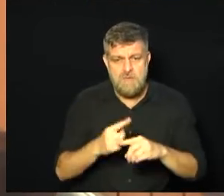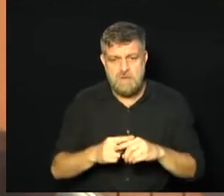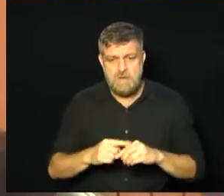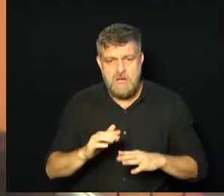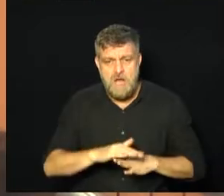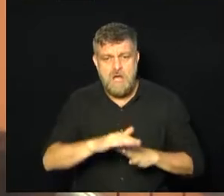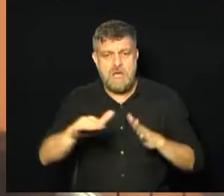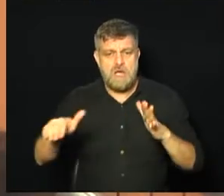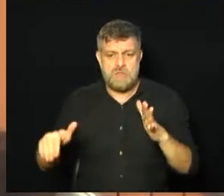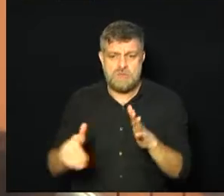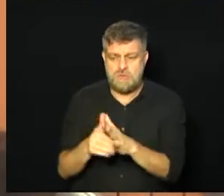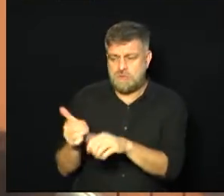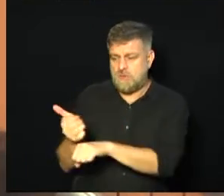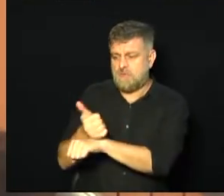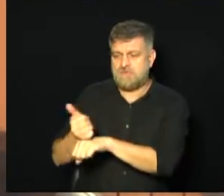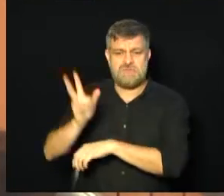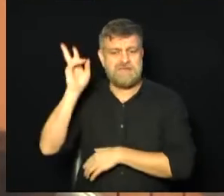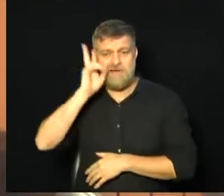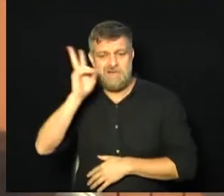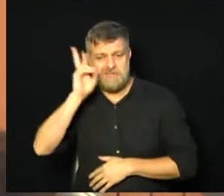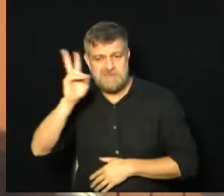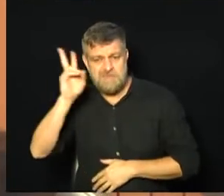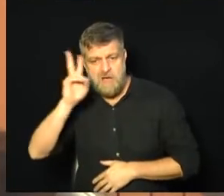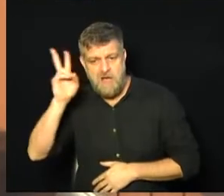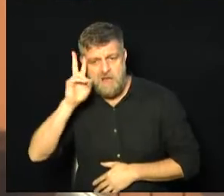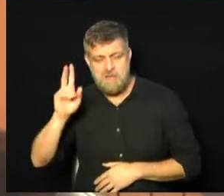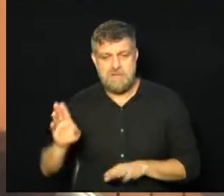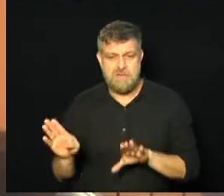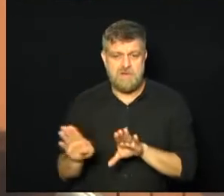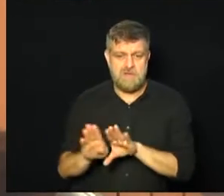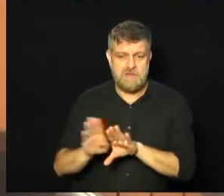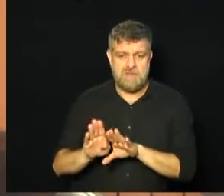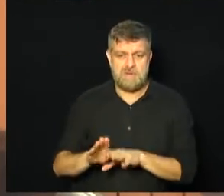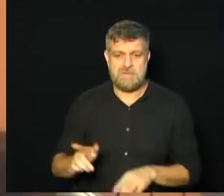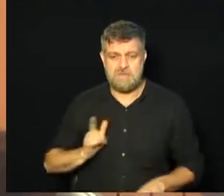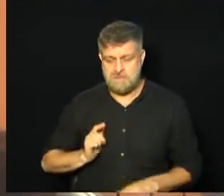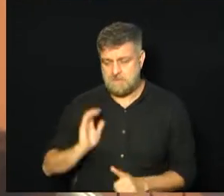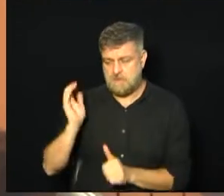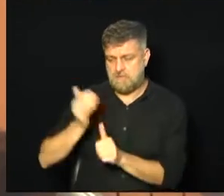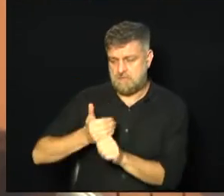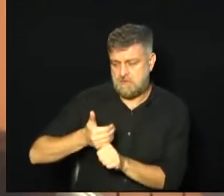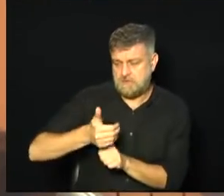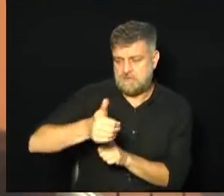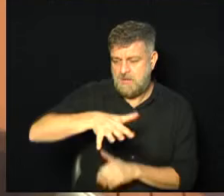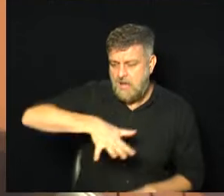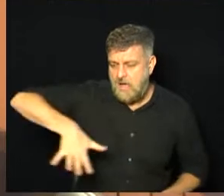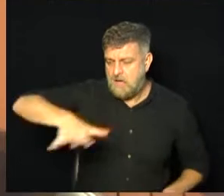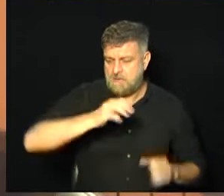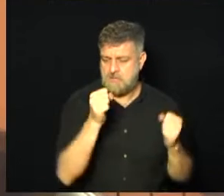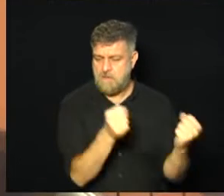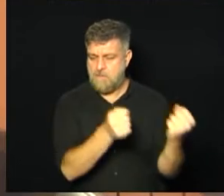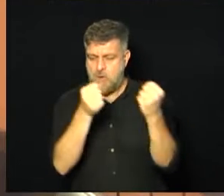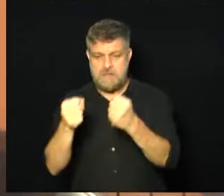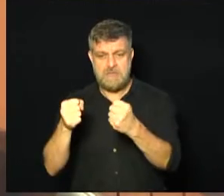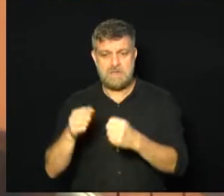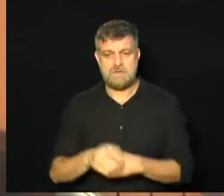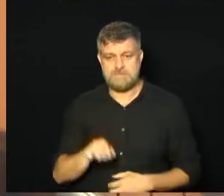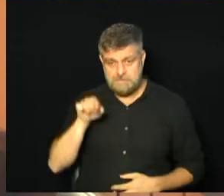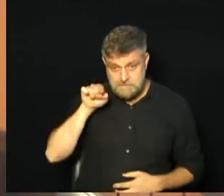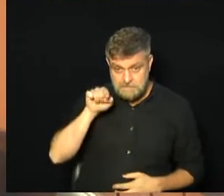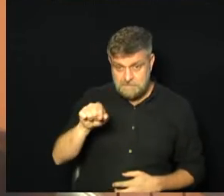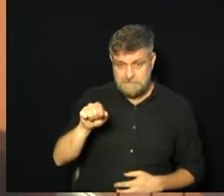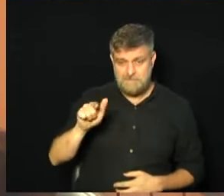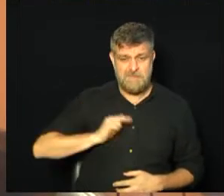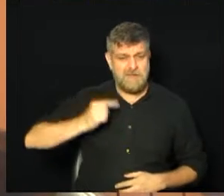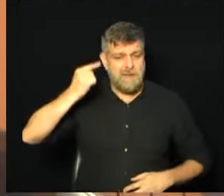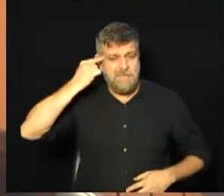antropólogo, nem todo historiador, né, ao assumir um espaço de poder, não é,